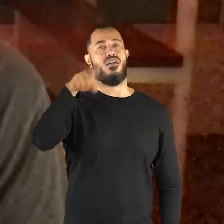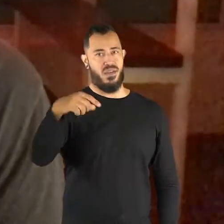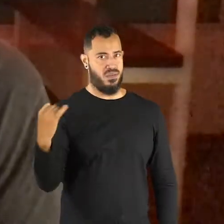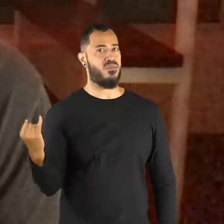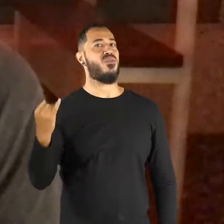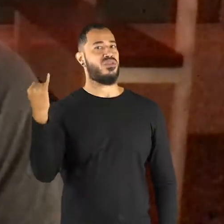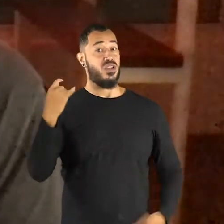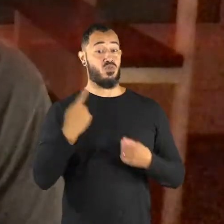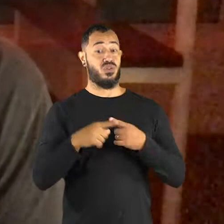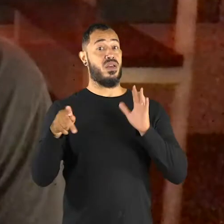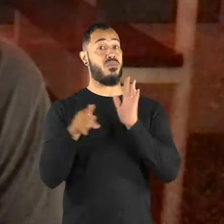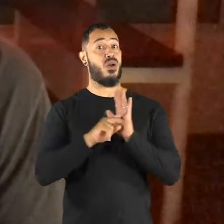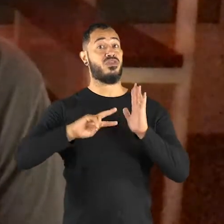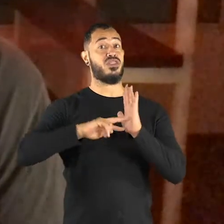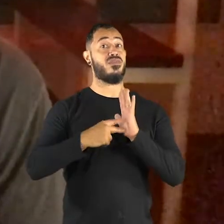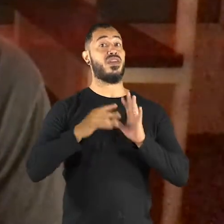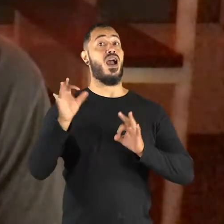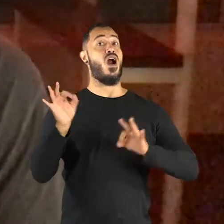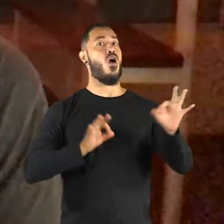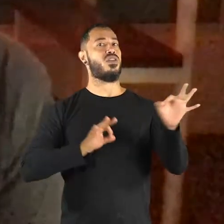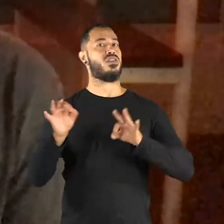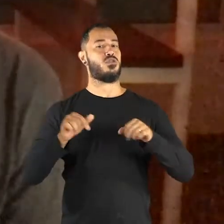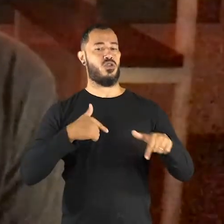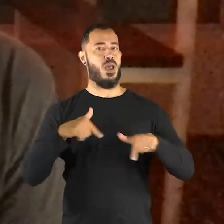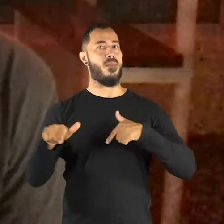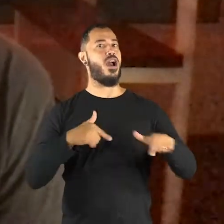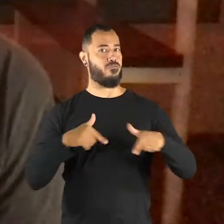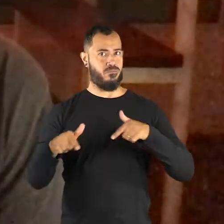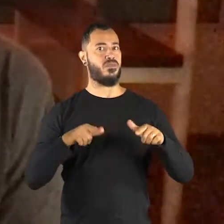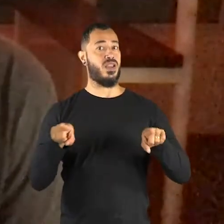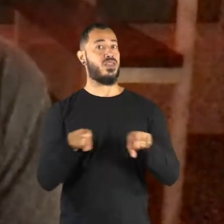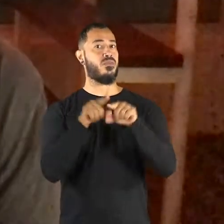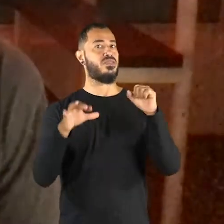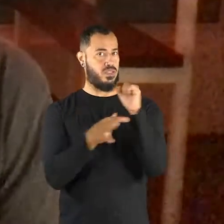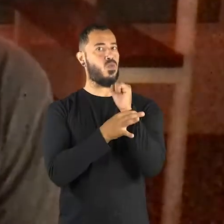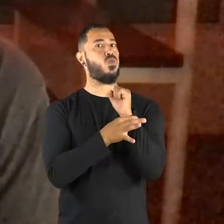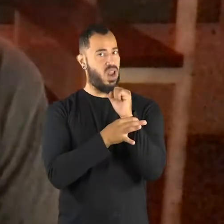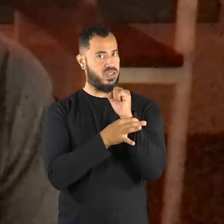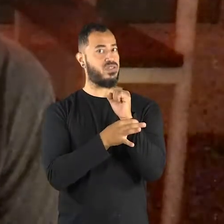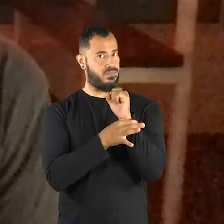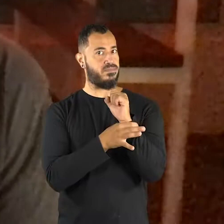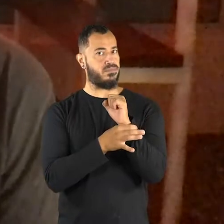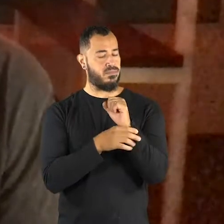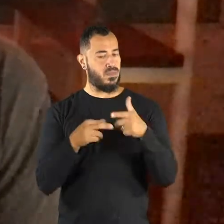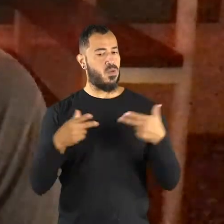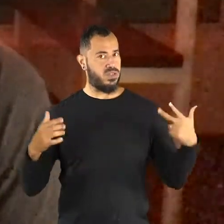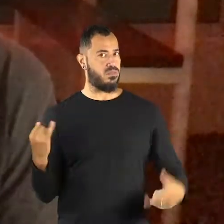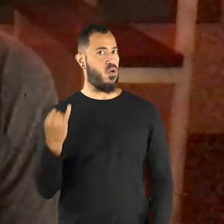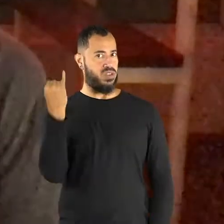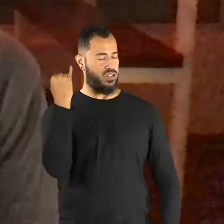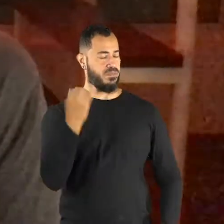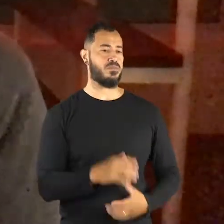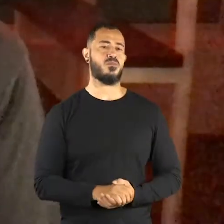porque organização trabalhista e segurança são elementos muito importantes para que um set de filmagem aconteça.